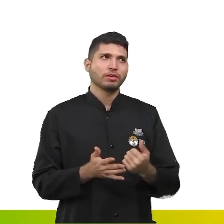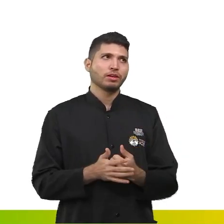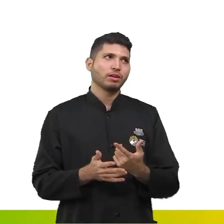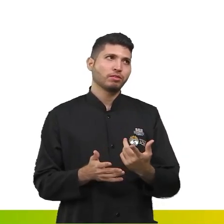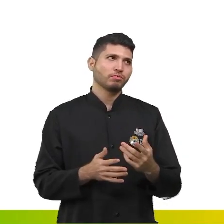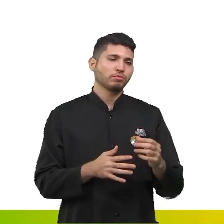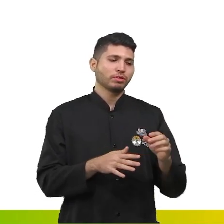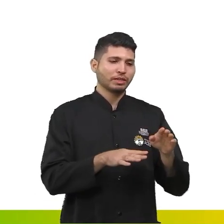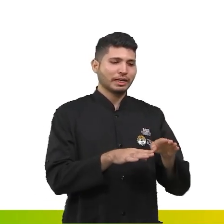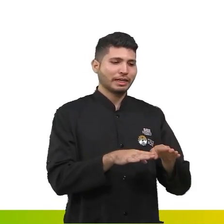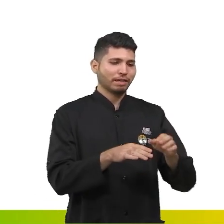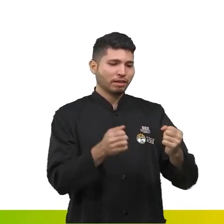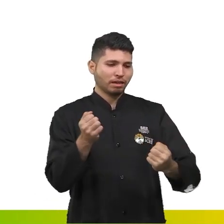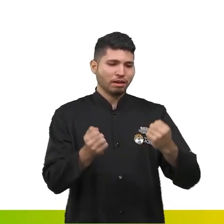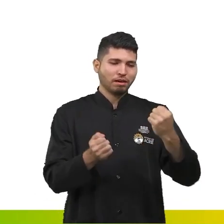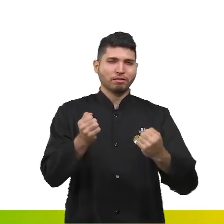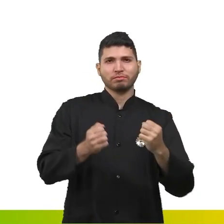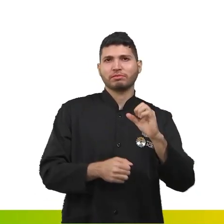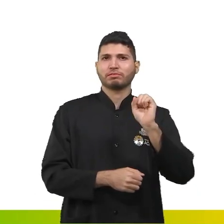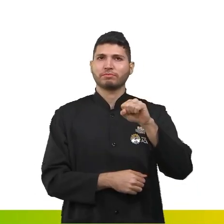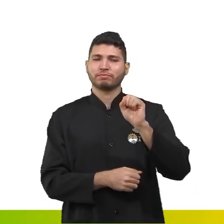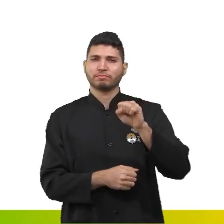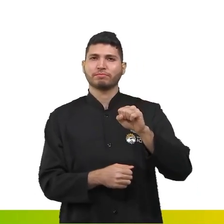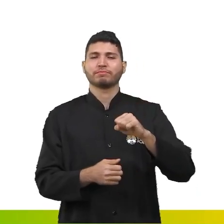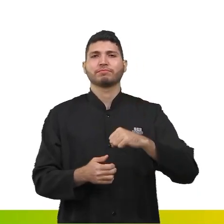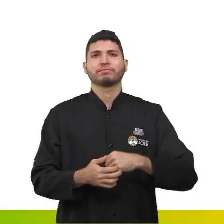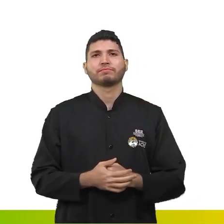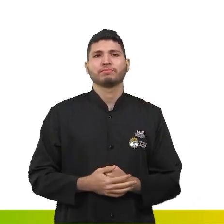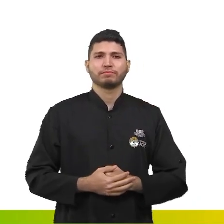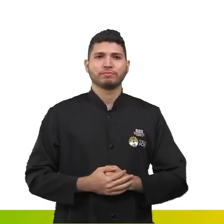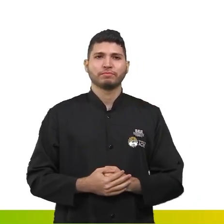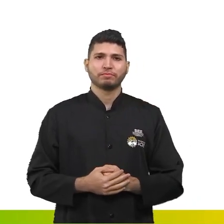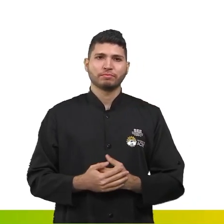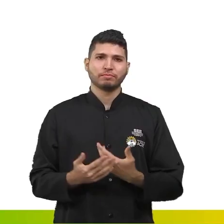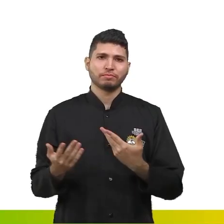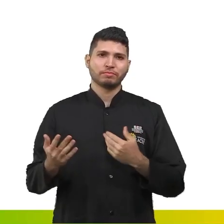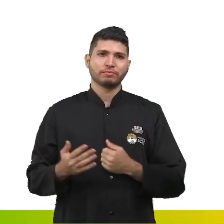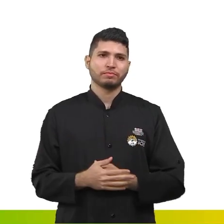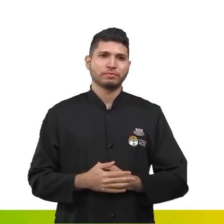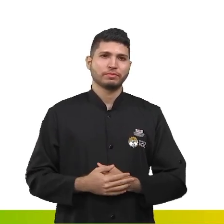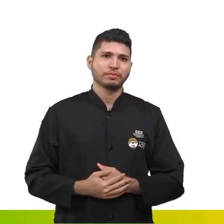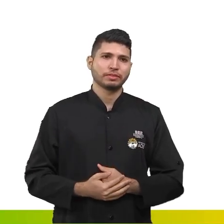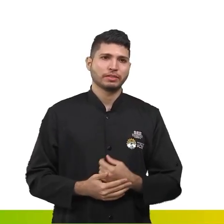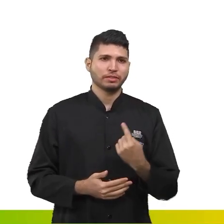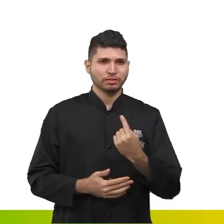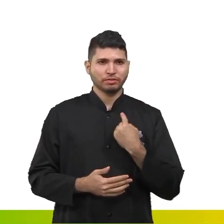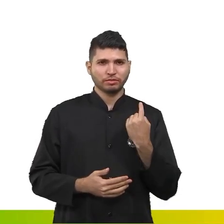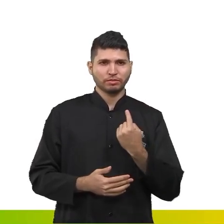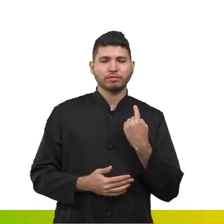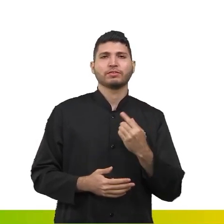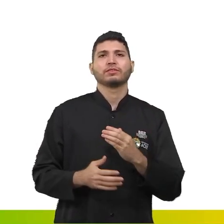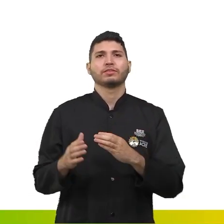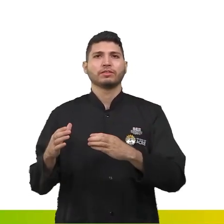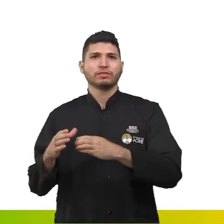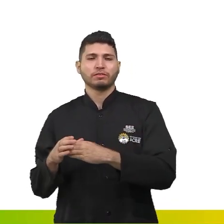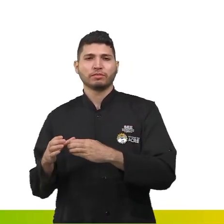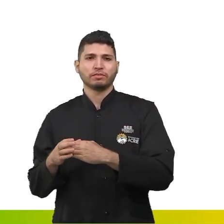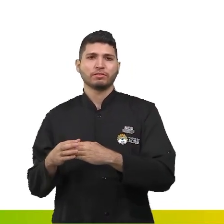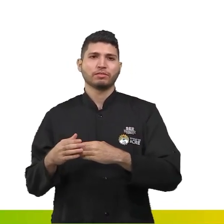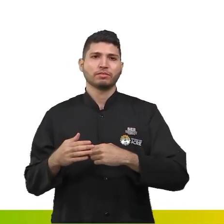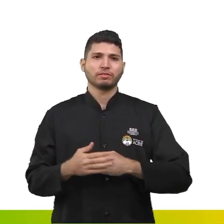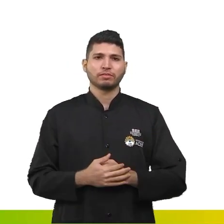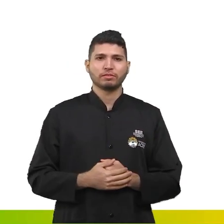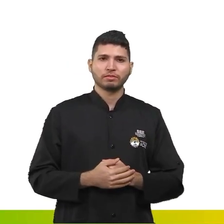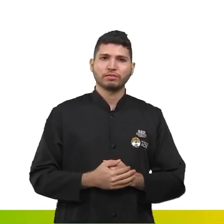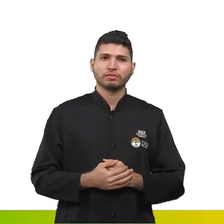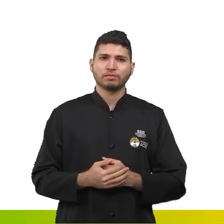como contar. Né? E aí dentro dos contáveis nós temos os individuais, né? Ou os coletivos, que é o conjunto das